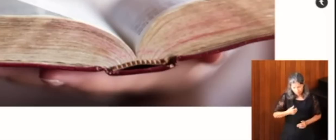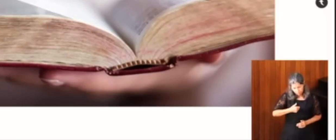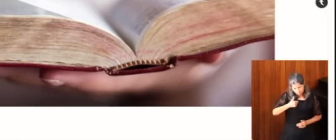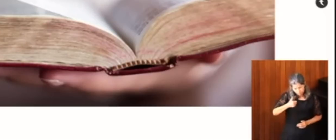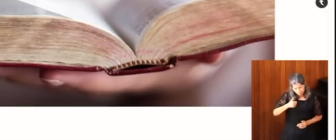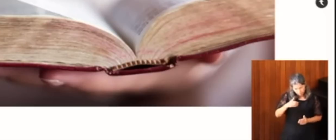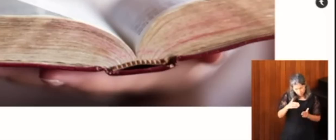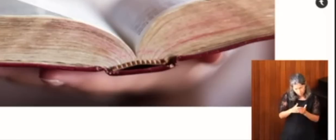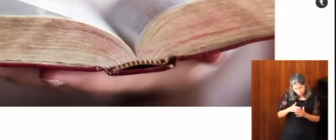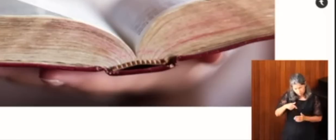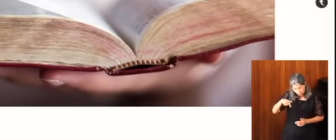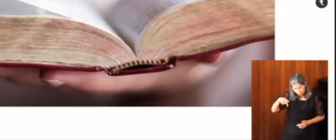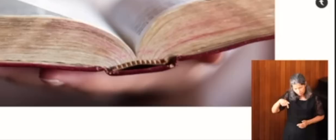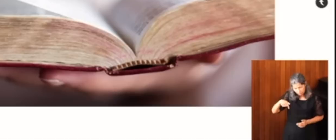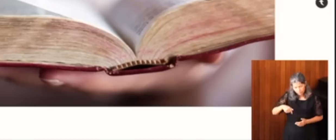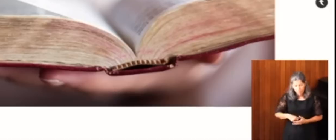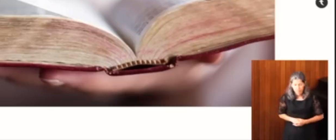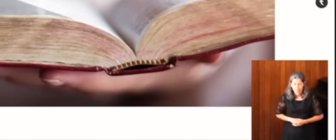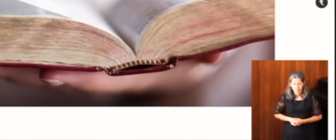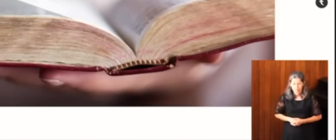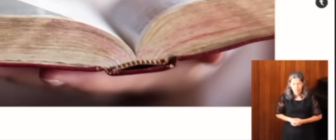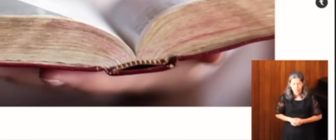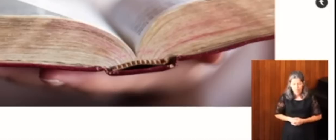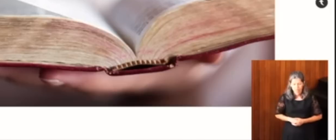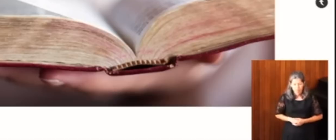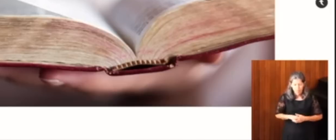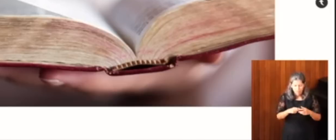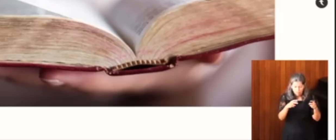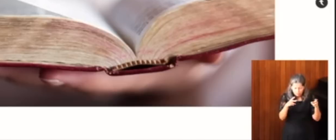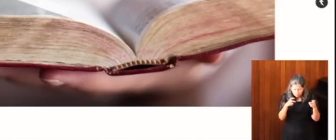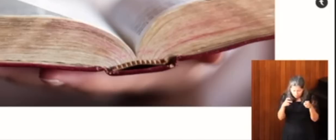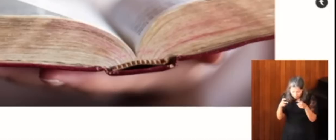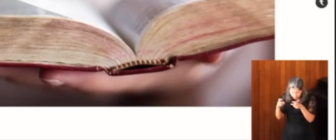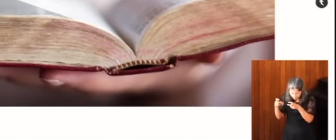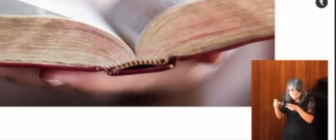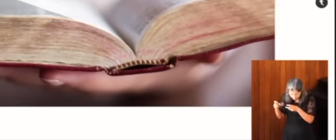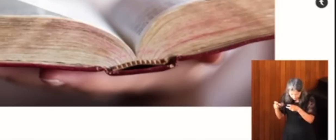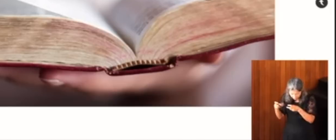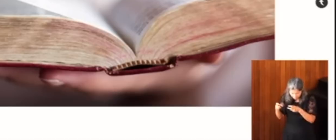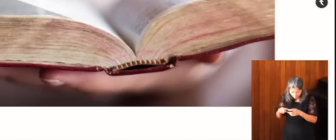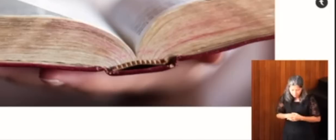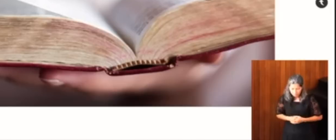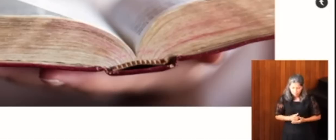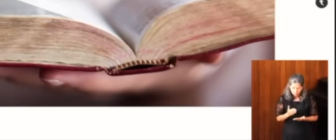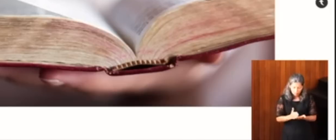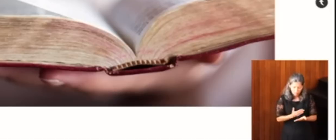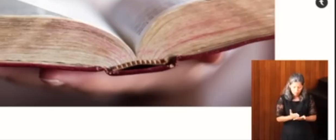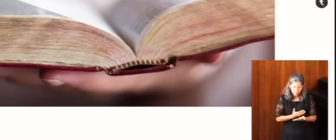Eu quero que você também perceba uma coisa. O Apocalipse não é um livro linear, cronológico.